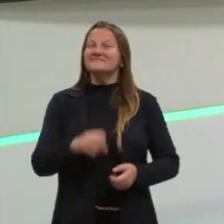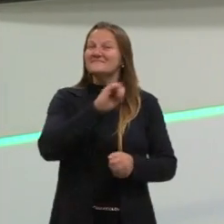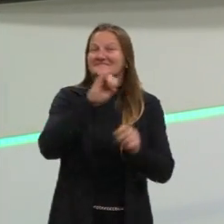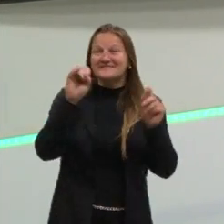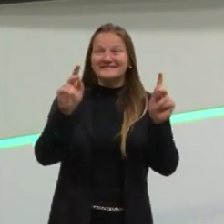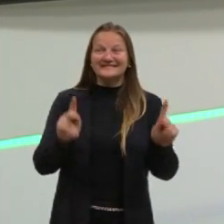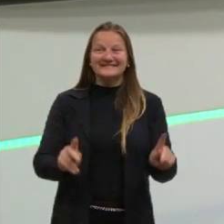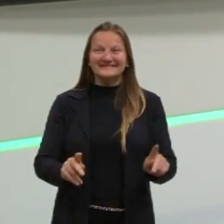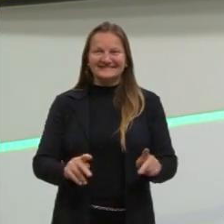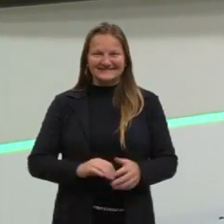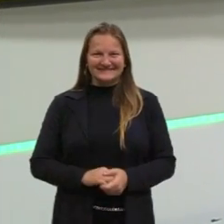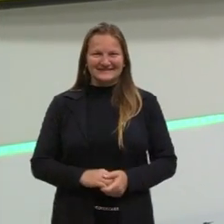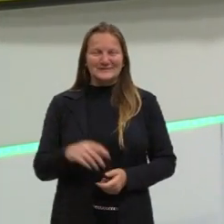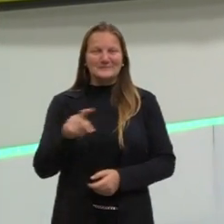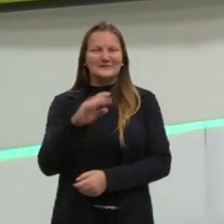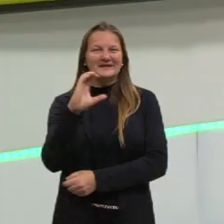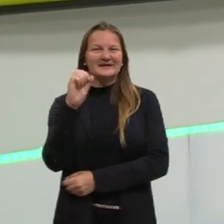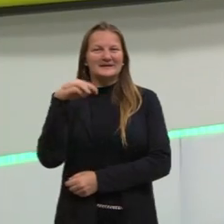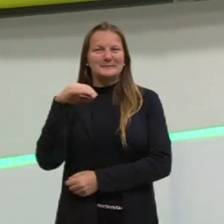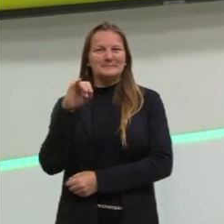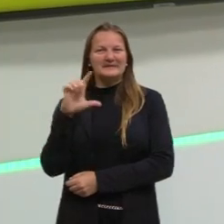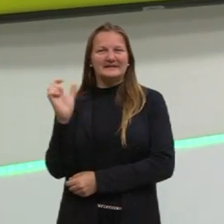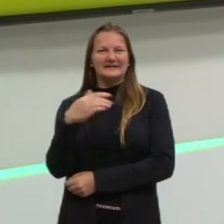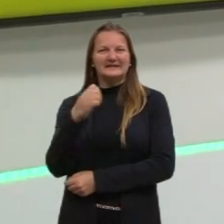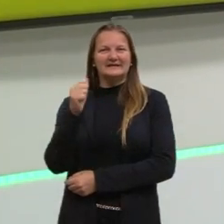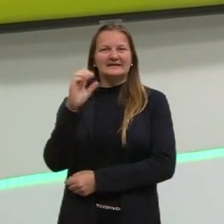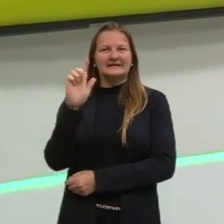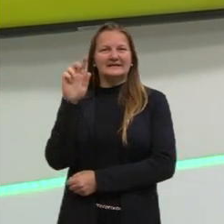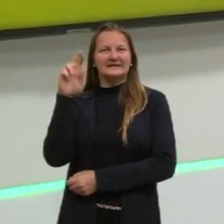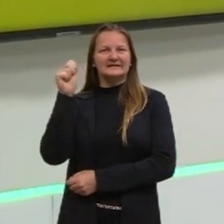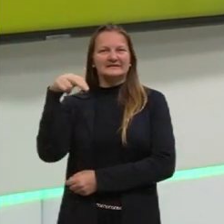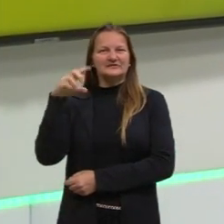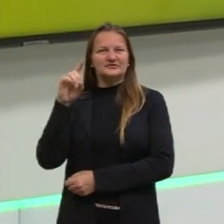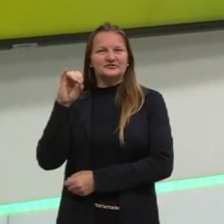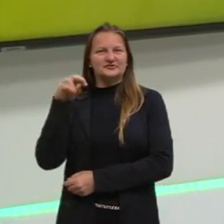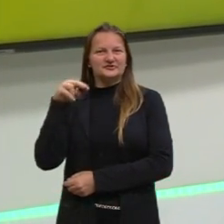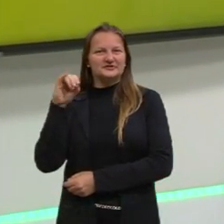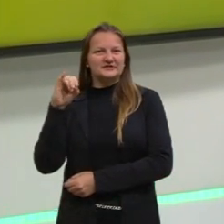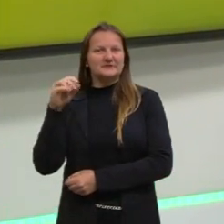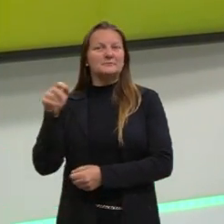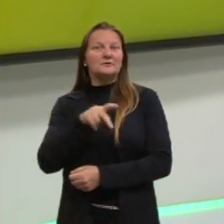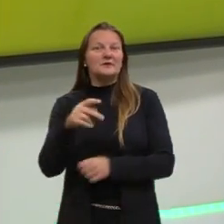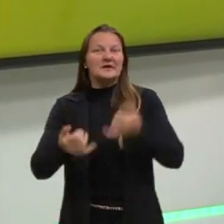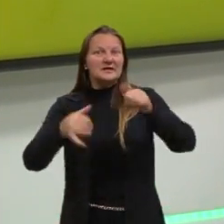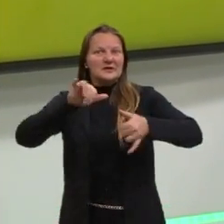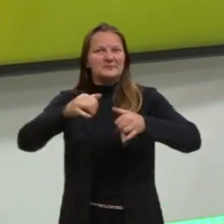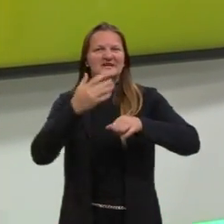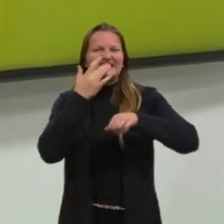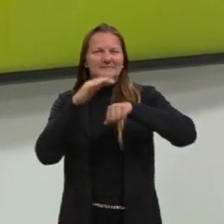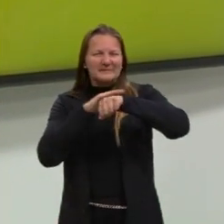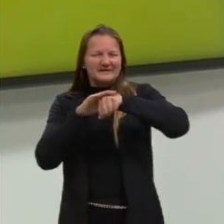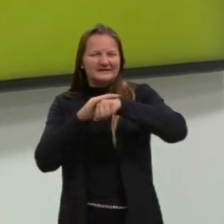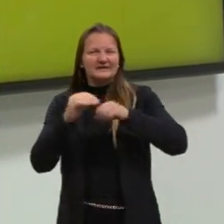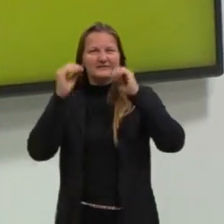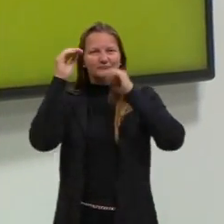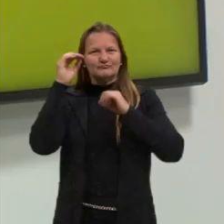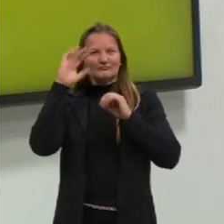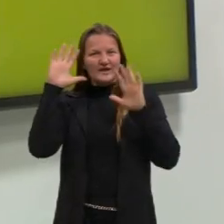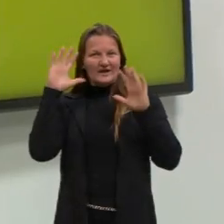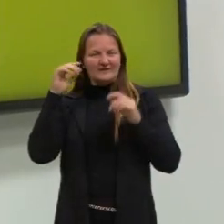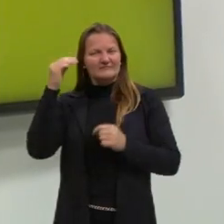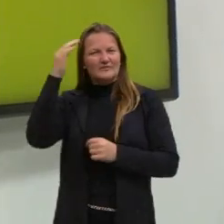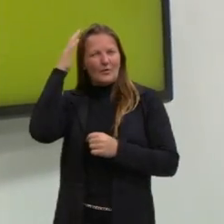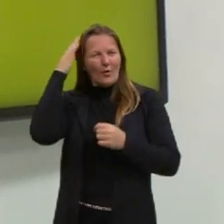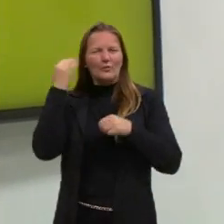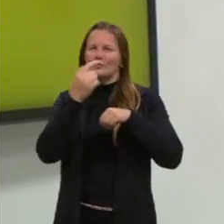Olá pessoal eu sou professora Camila grandini Sou professora de química sou uma mulher branca de pele clara olha os cabelos